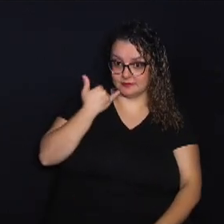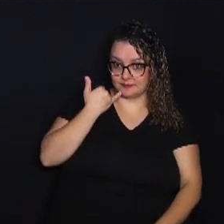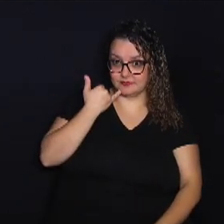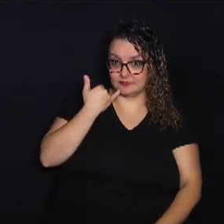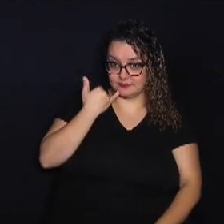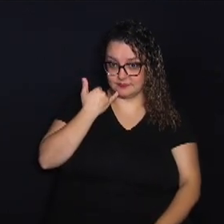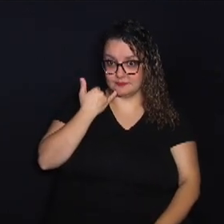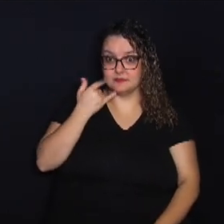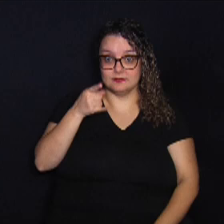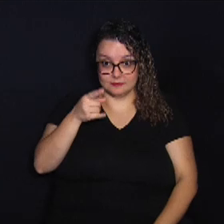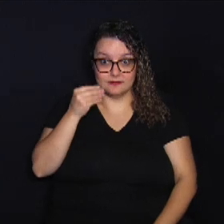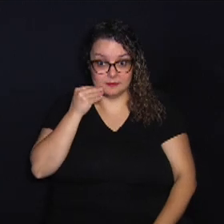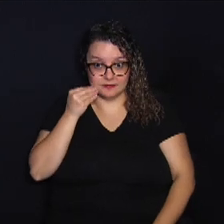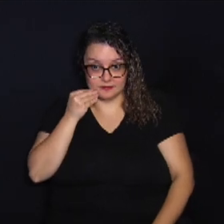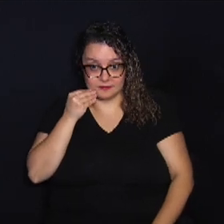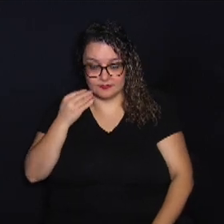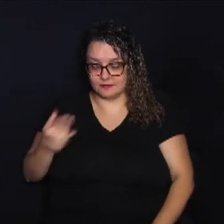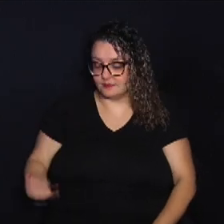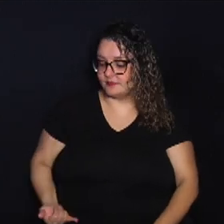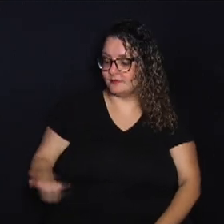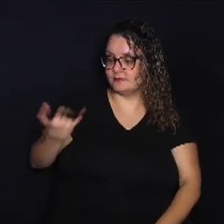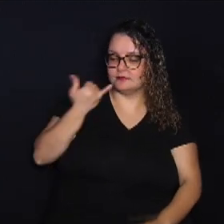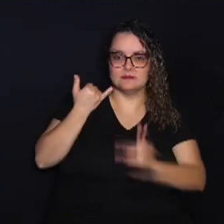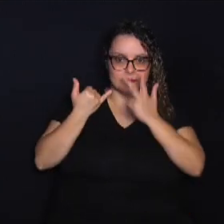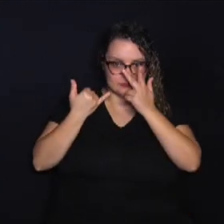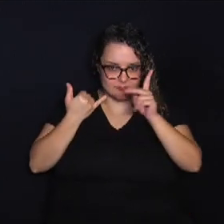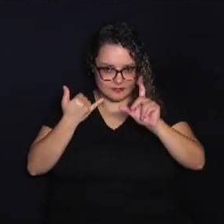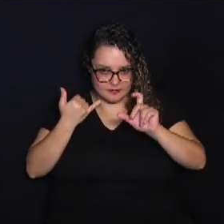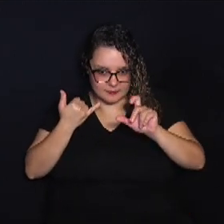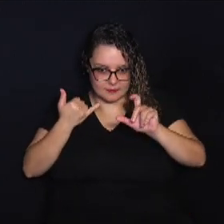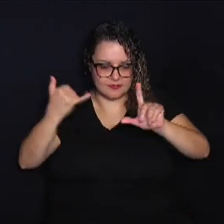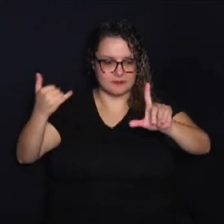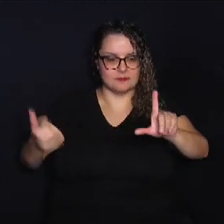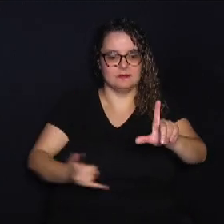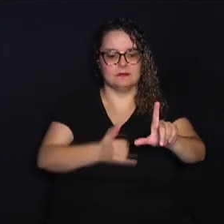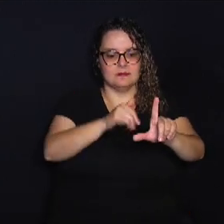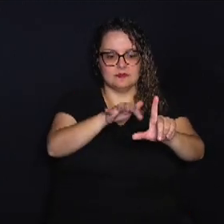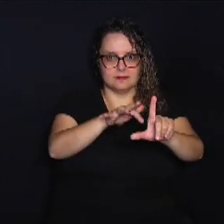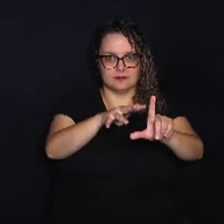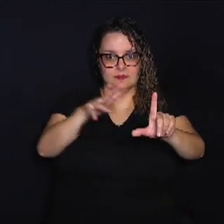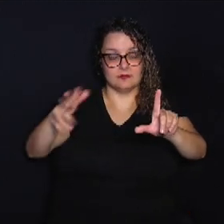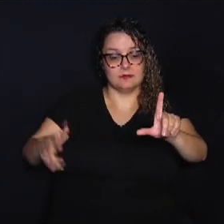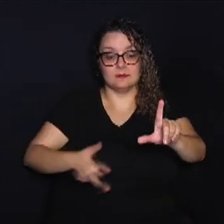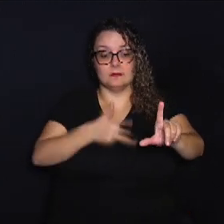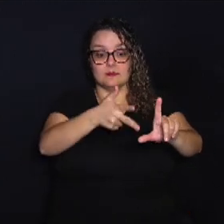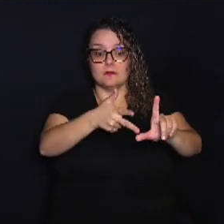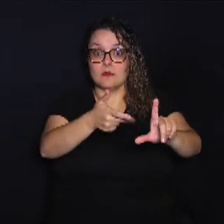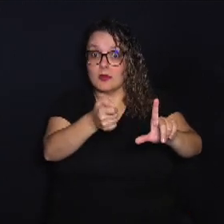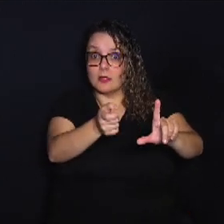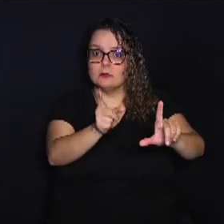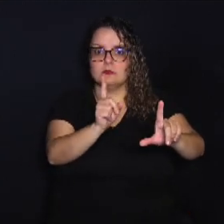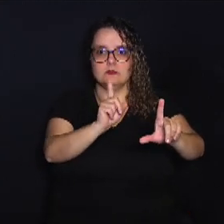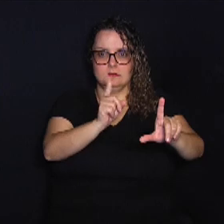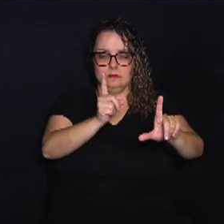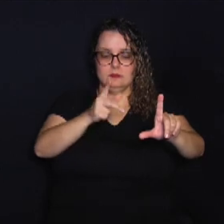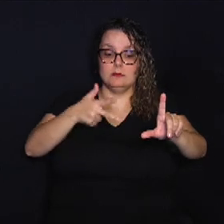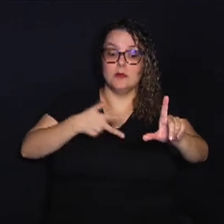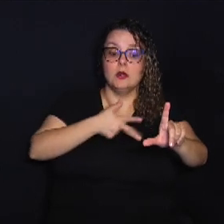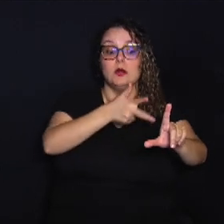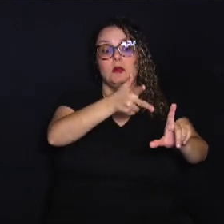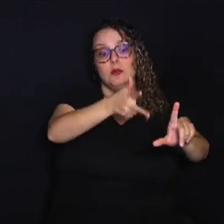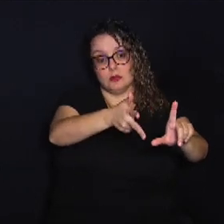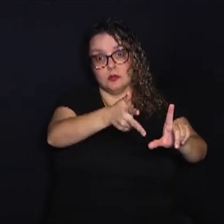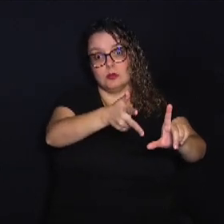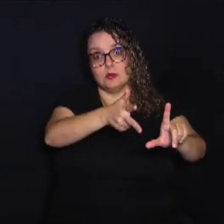para você ver que dá certo. Você vai abrir a câmera do seu celular como se fosse tirar uma foto. Mas antes de apertar para tirar esta